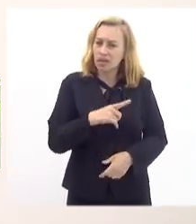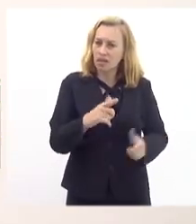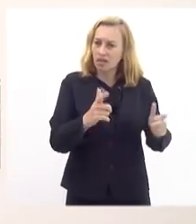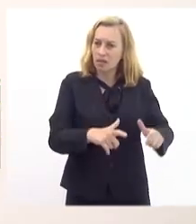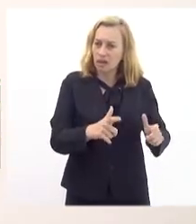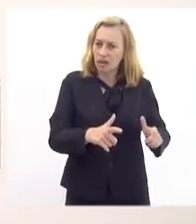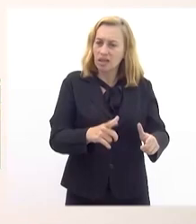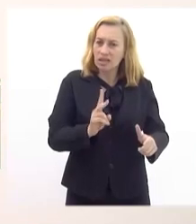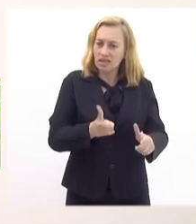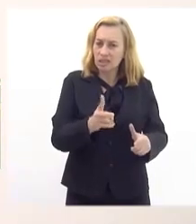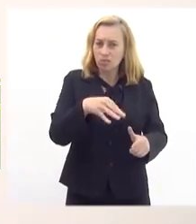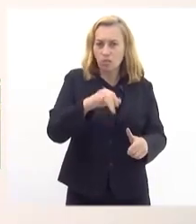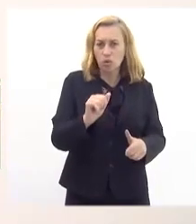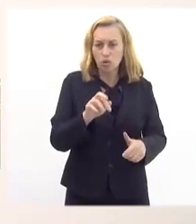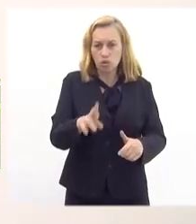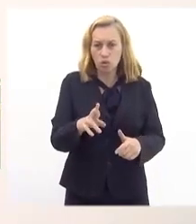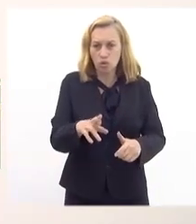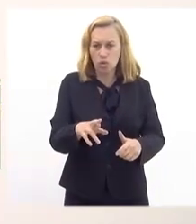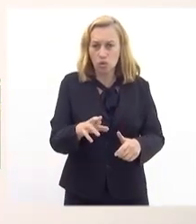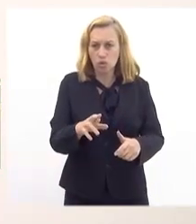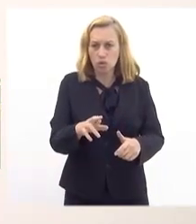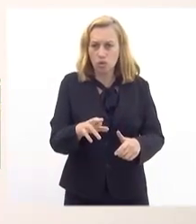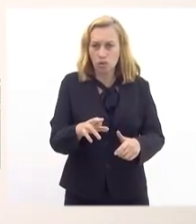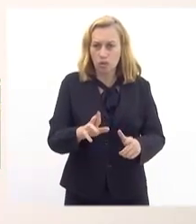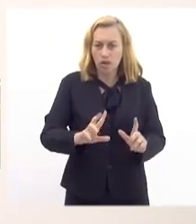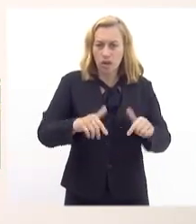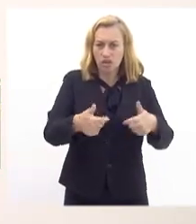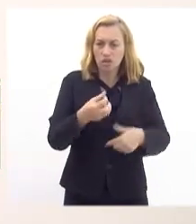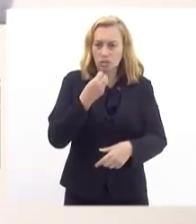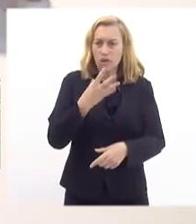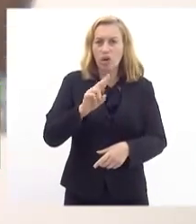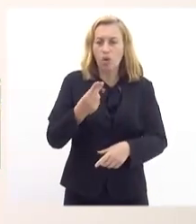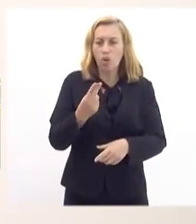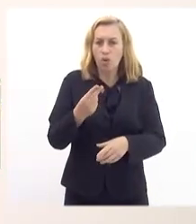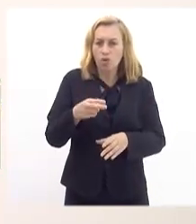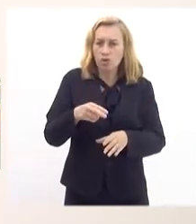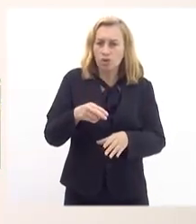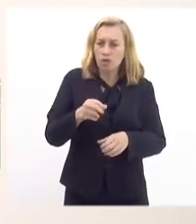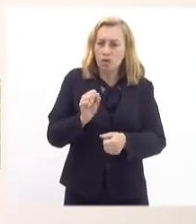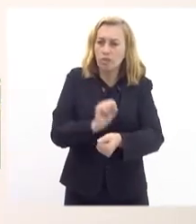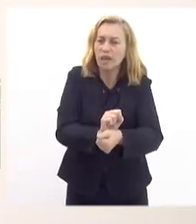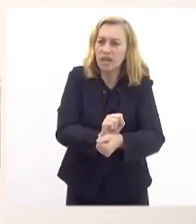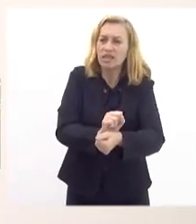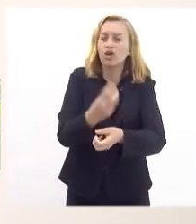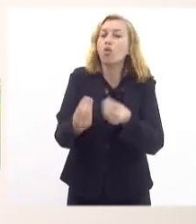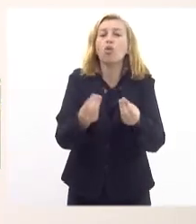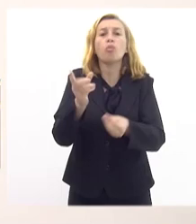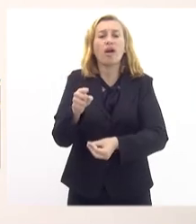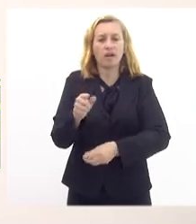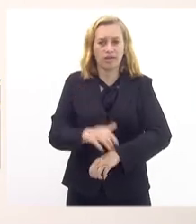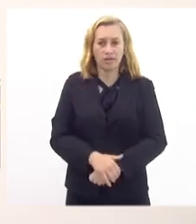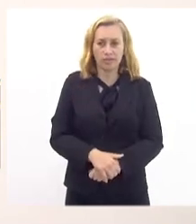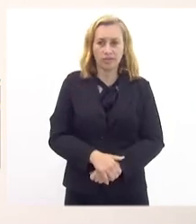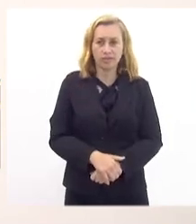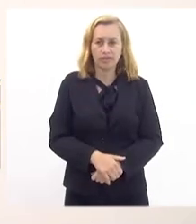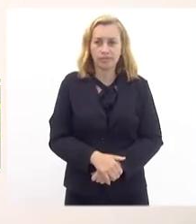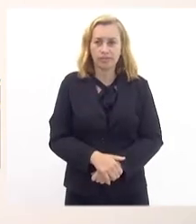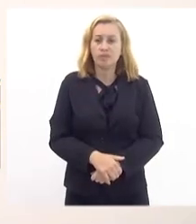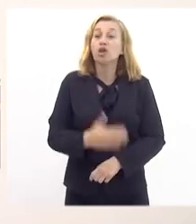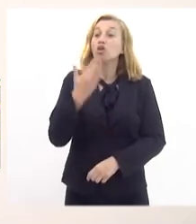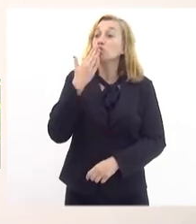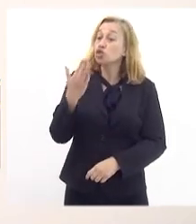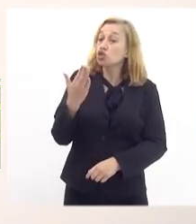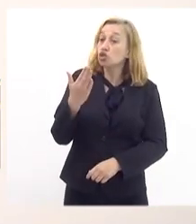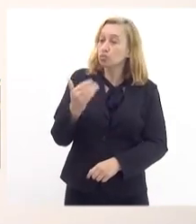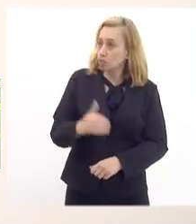sempre com o motor funcionando ou estarão food Atacadão fica em ferro ou estarão importa como é que é isso né colocar o